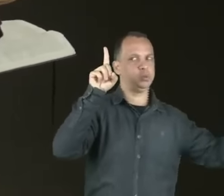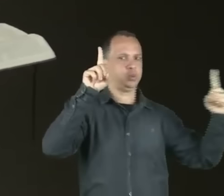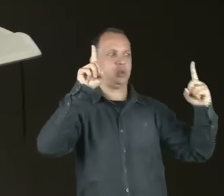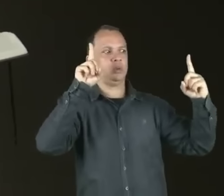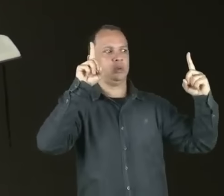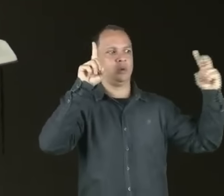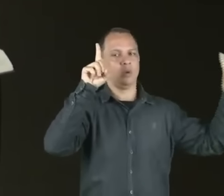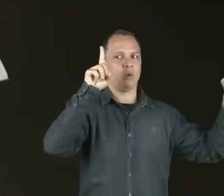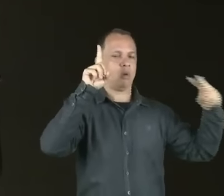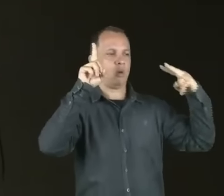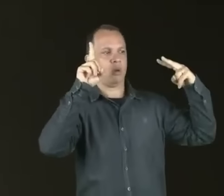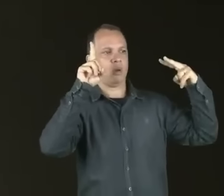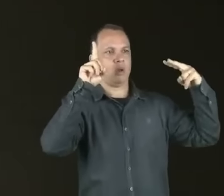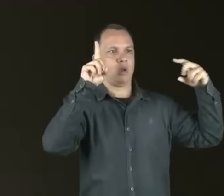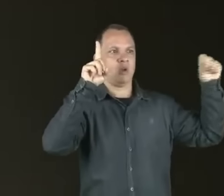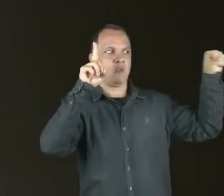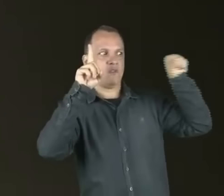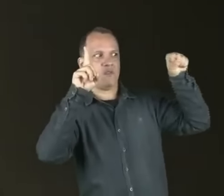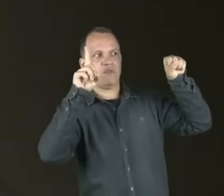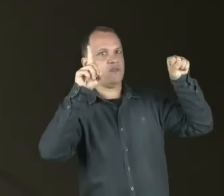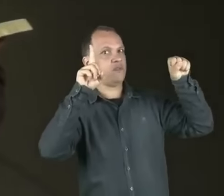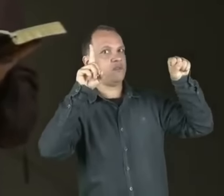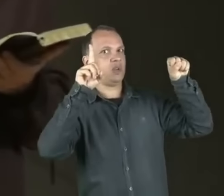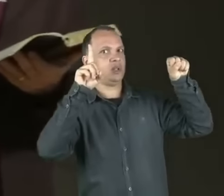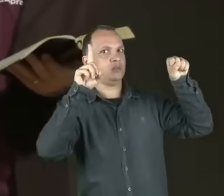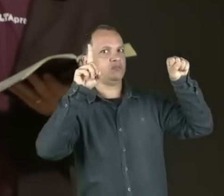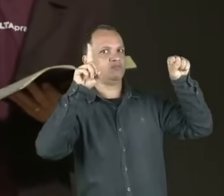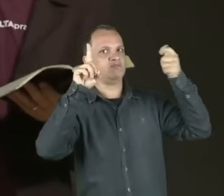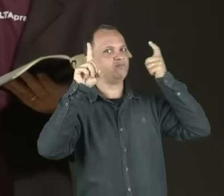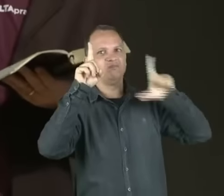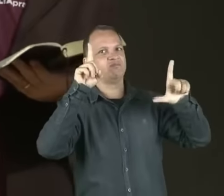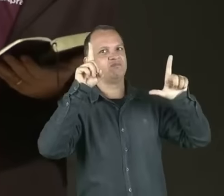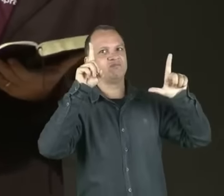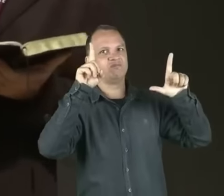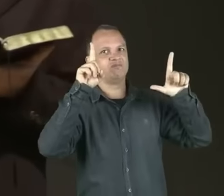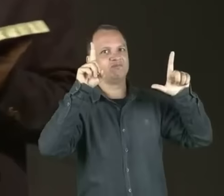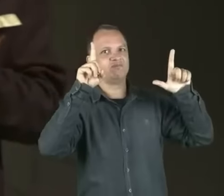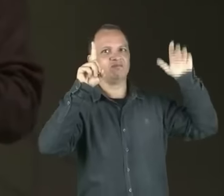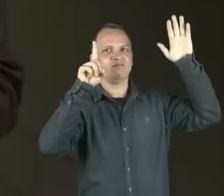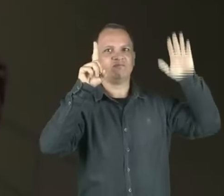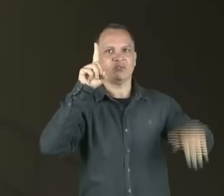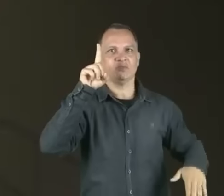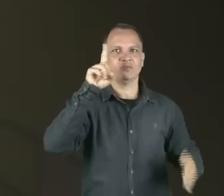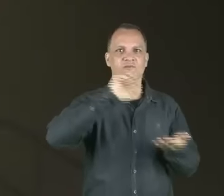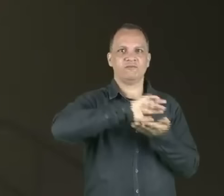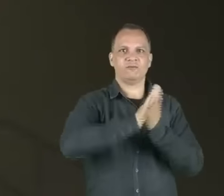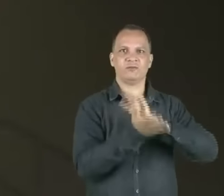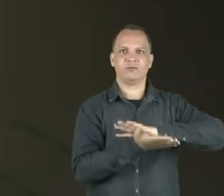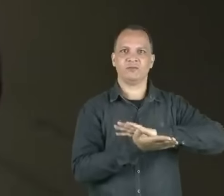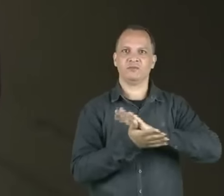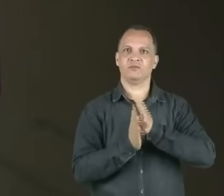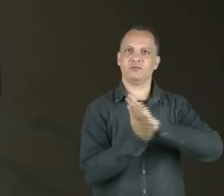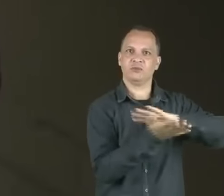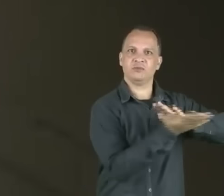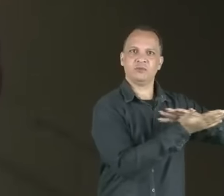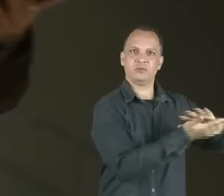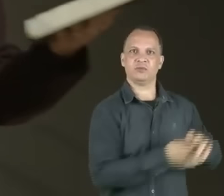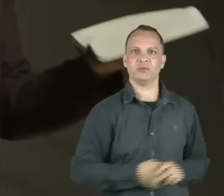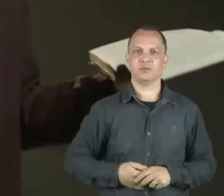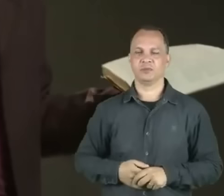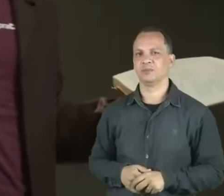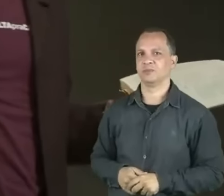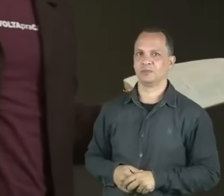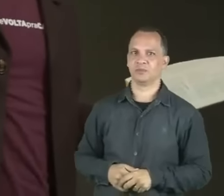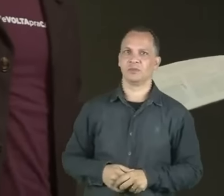luta não é contra carne e sangue mas contra as hostes espirituais da maldade nas regiões Celestiais regiões Celestiais